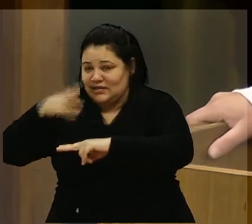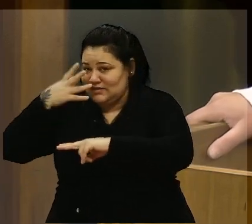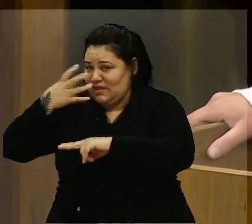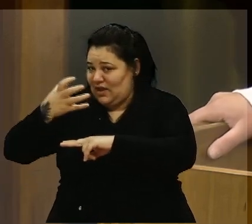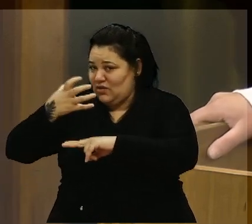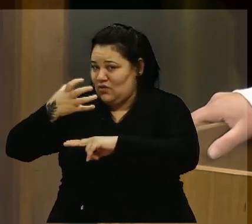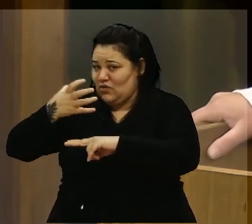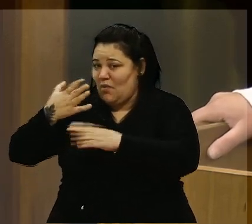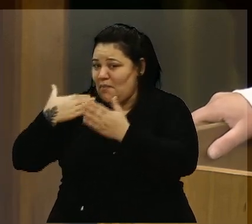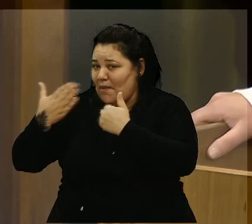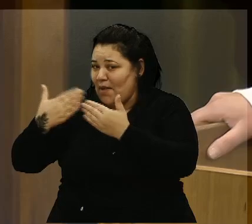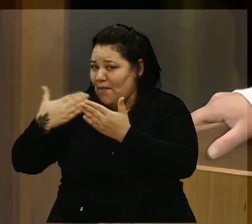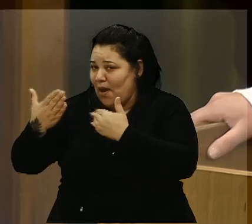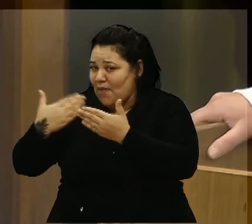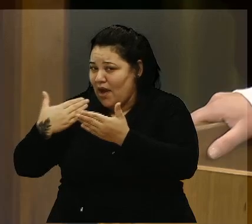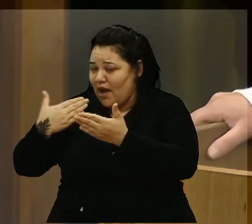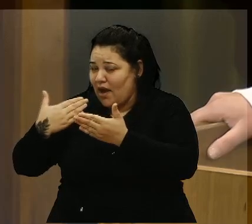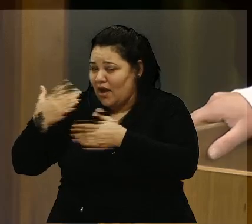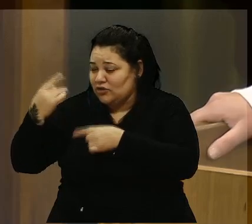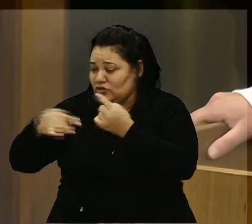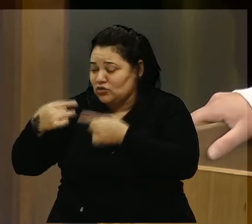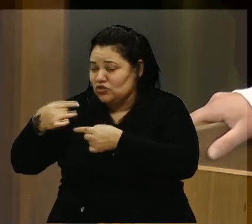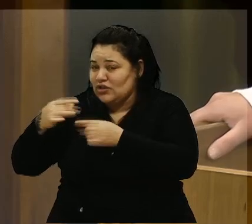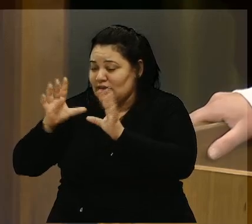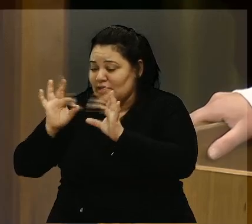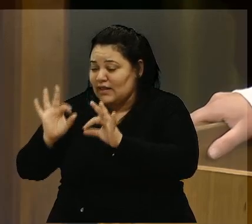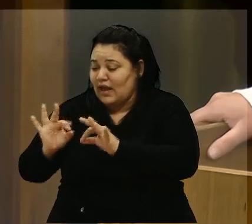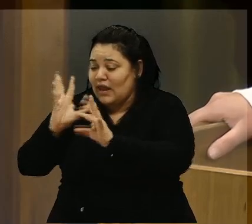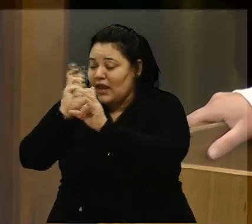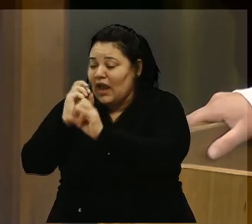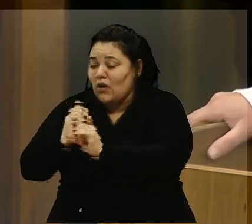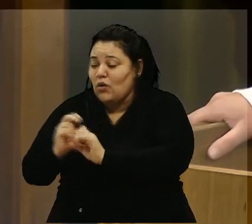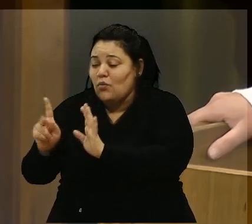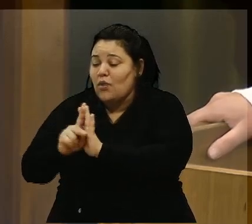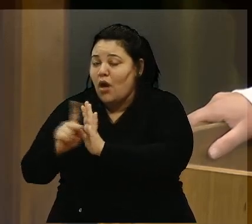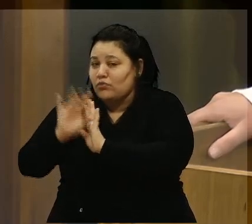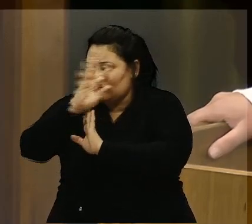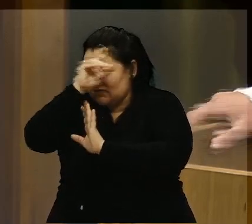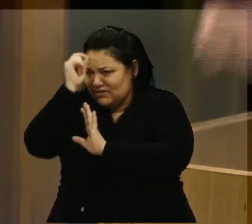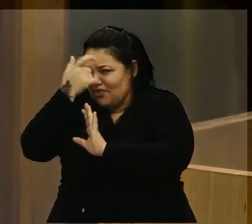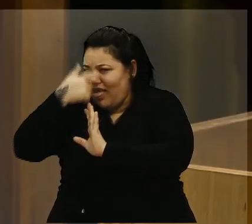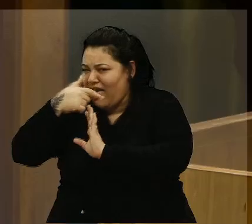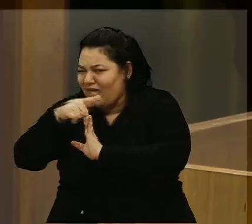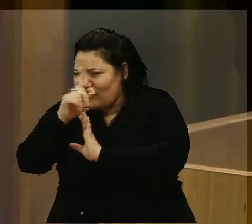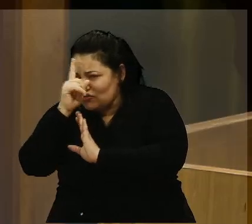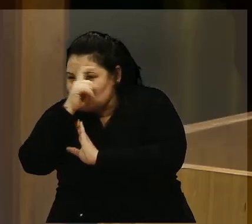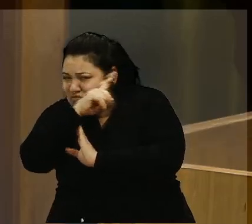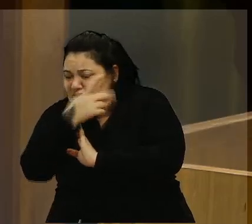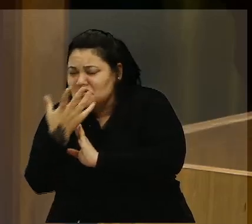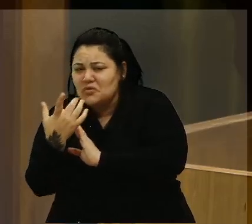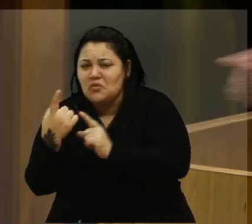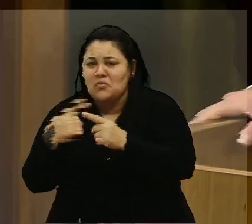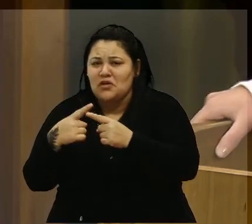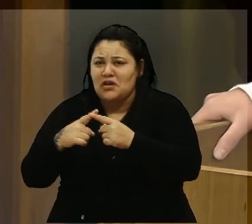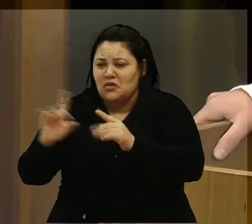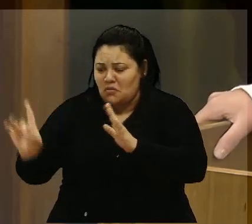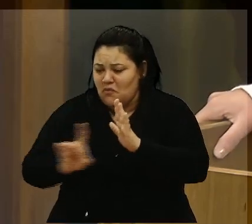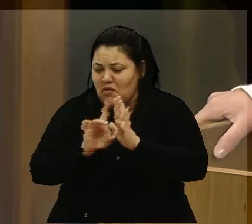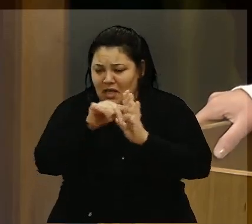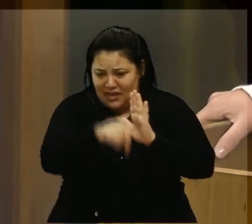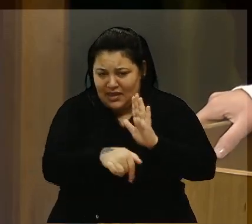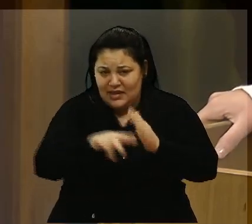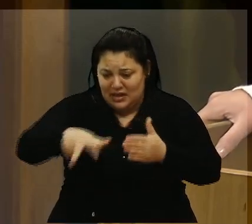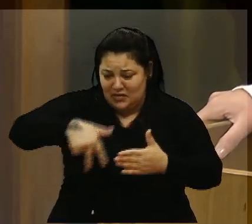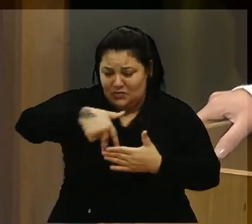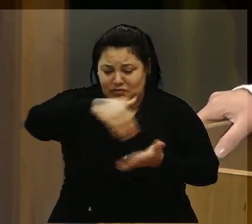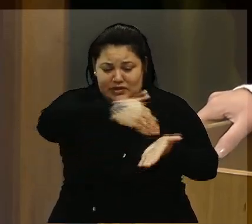para debater essa questão, as questões orçamentárias do município, parece uma dificuldade. Porque quando vem um secretário aqui para